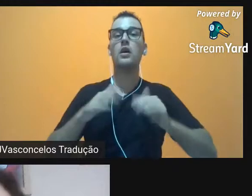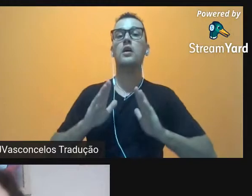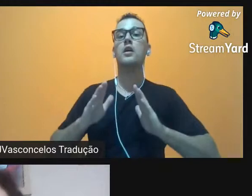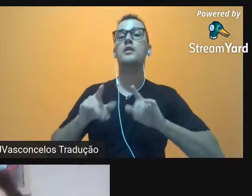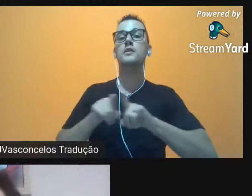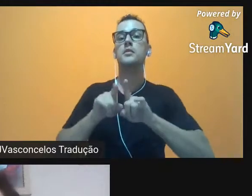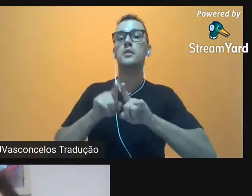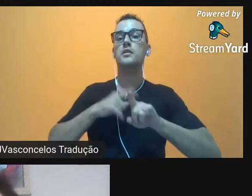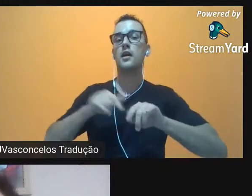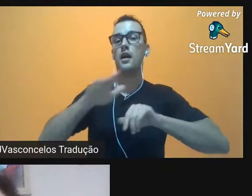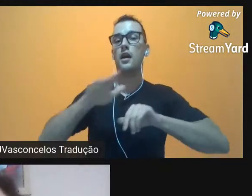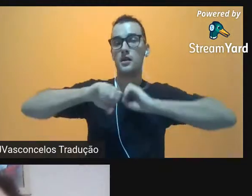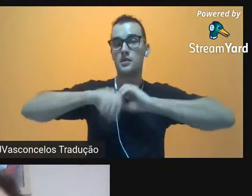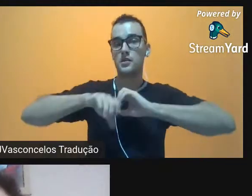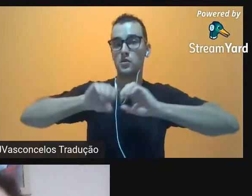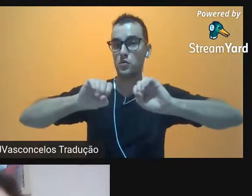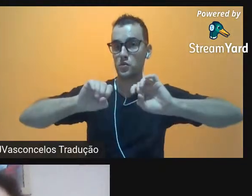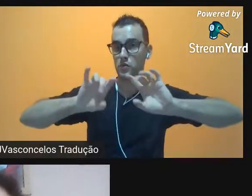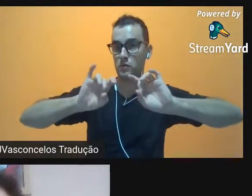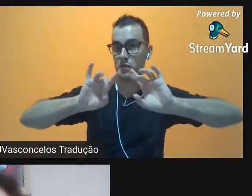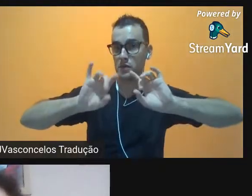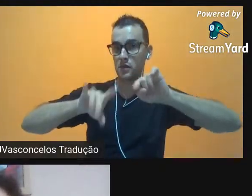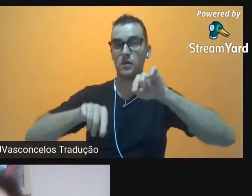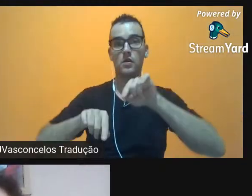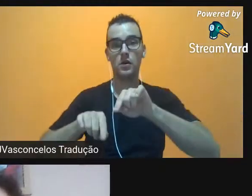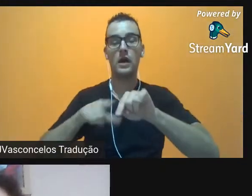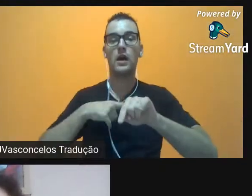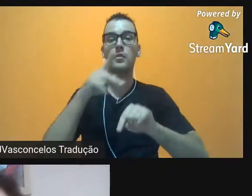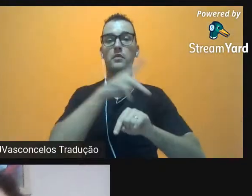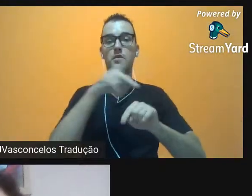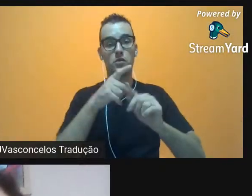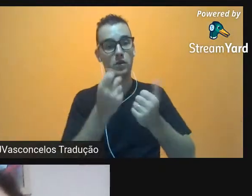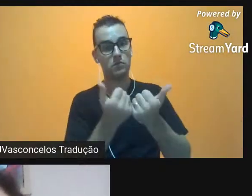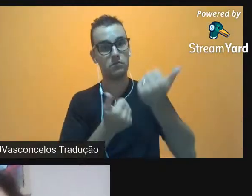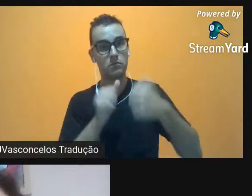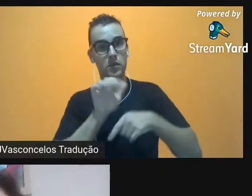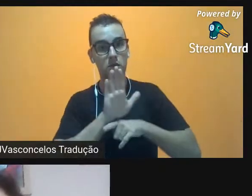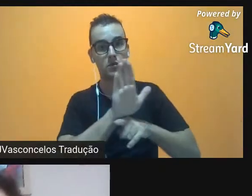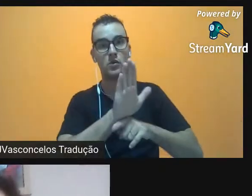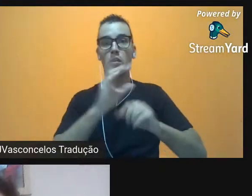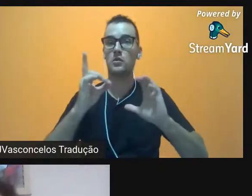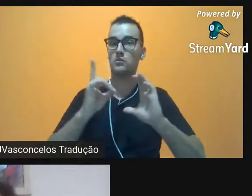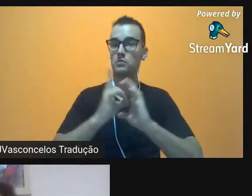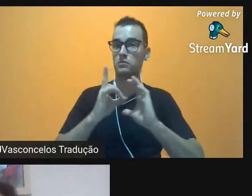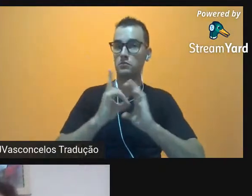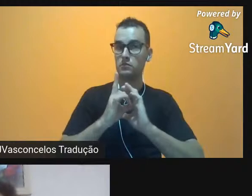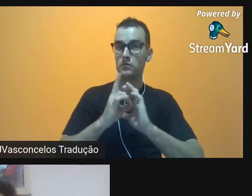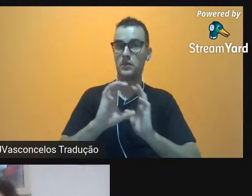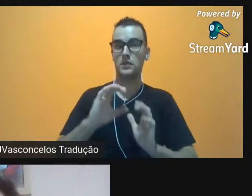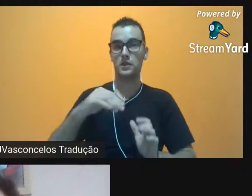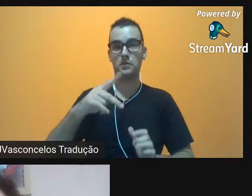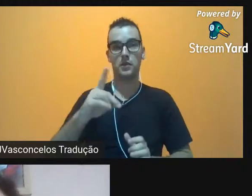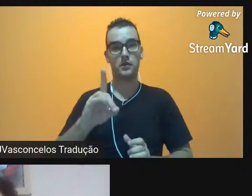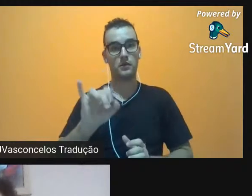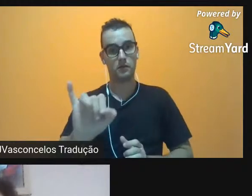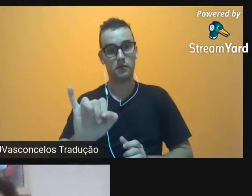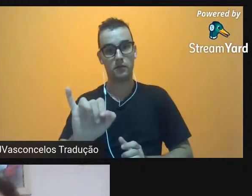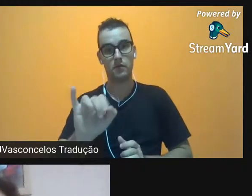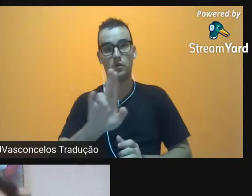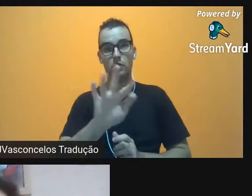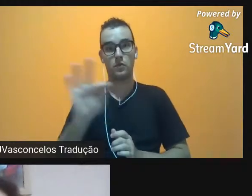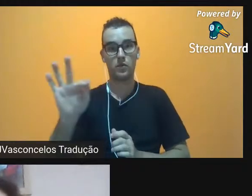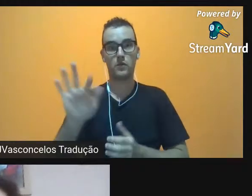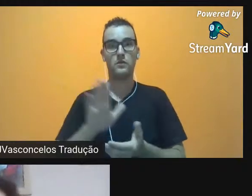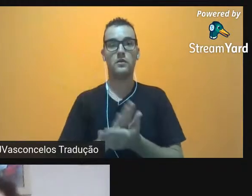especial como professora colaboradora do curso de mestrado profissional em diversidade e inclusão CMPDI-UF,